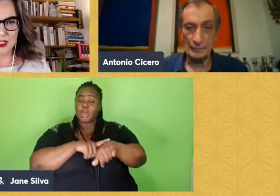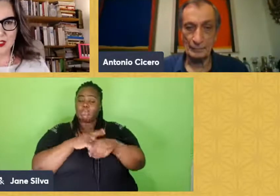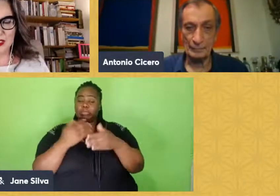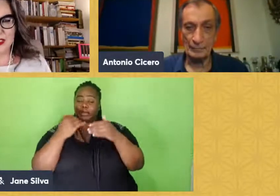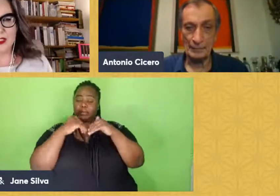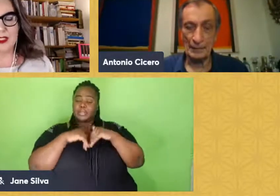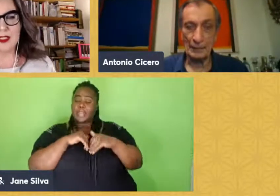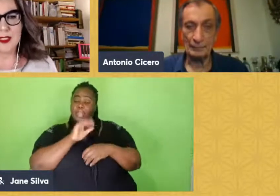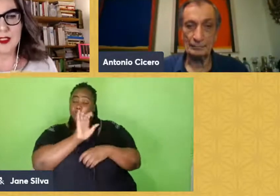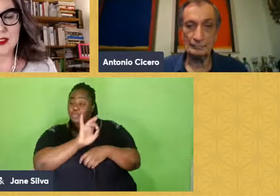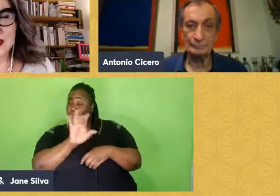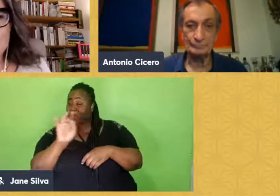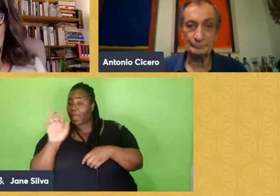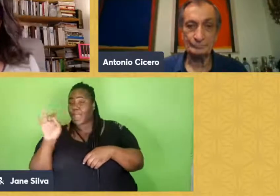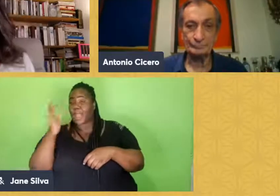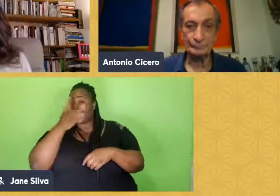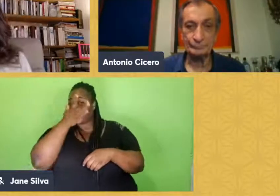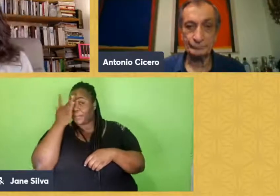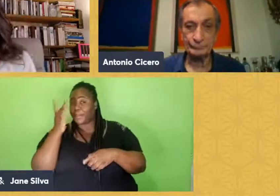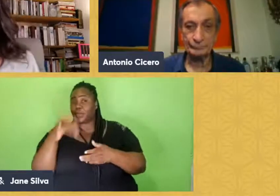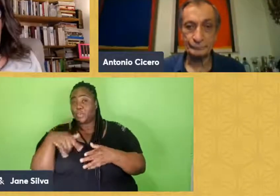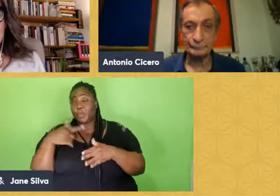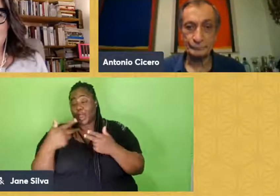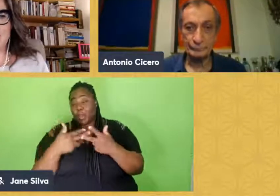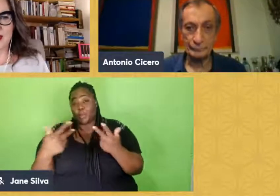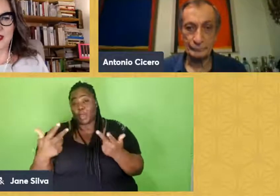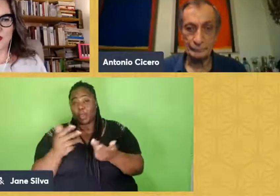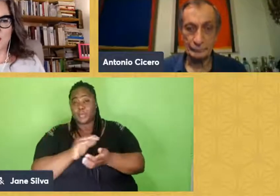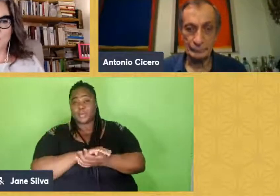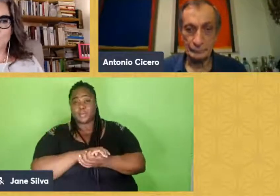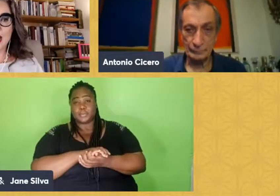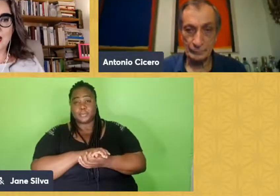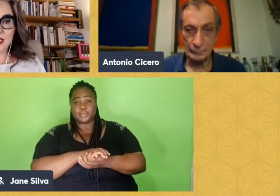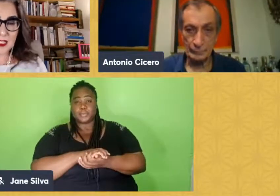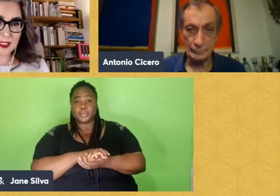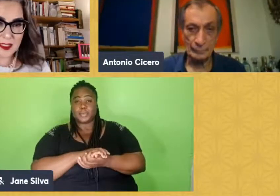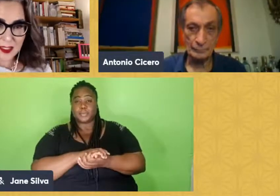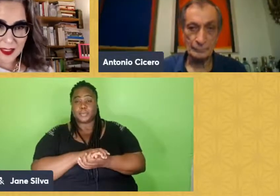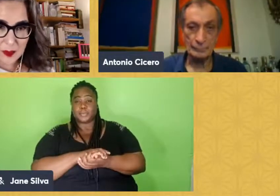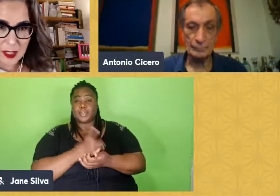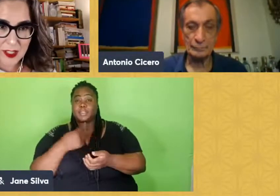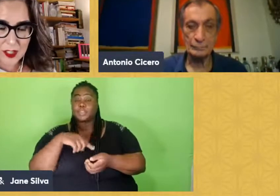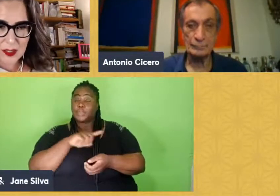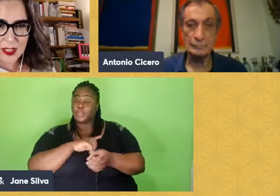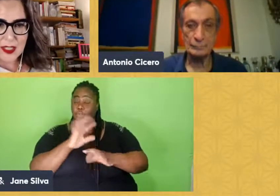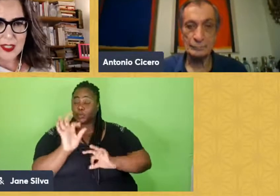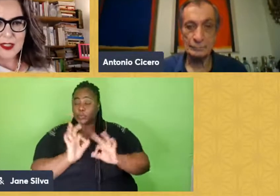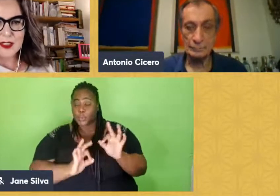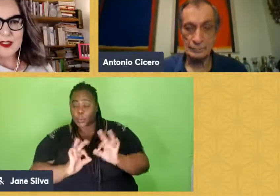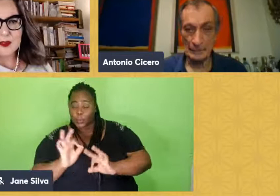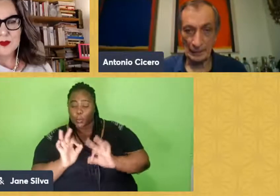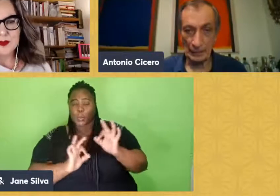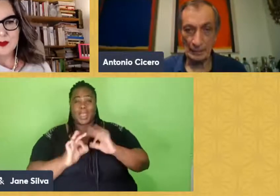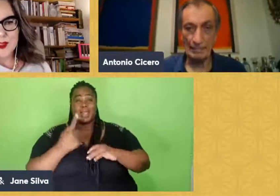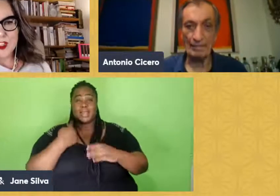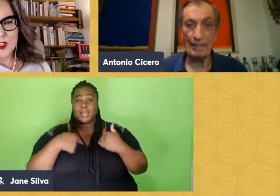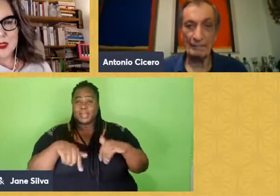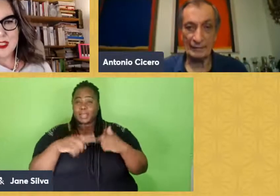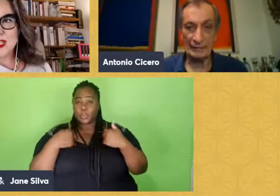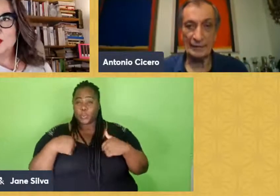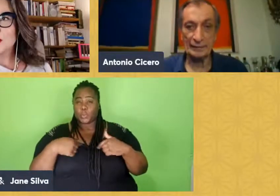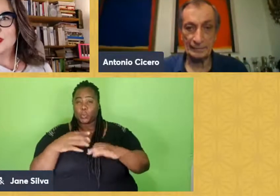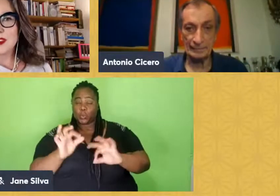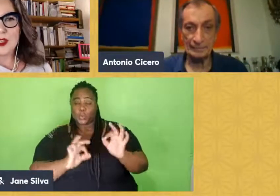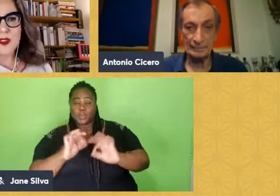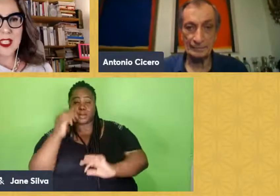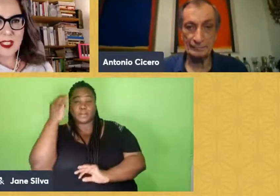um. E isso é uma coisa que nos organiza internamente. A gente